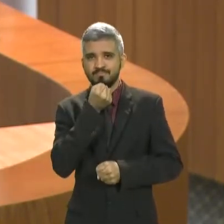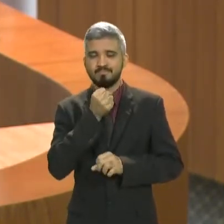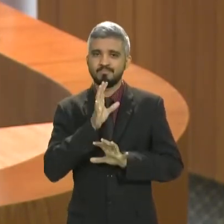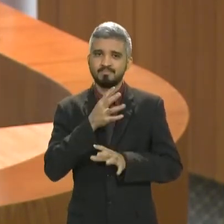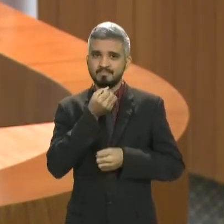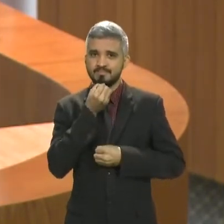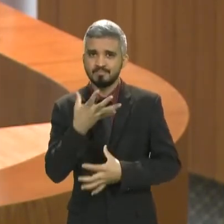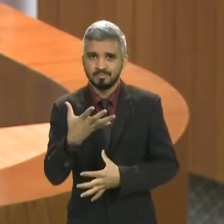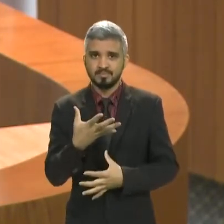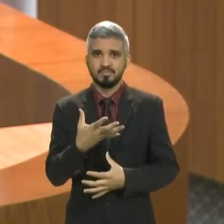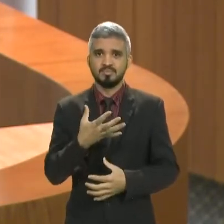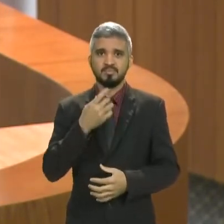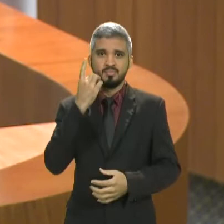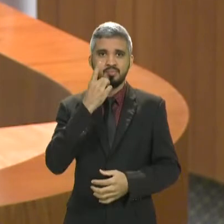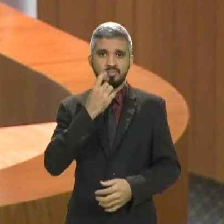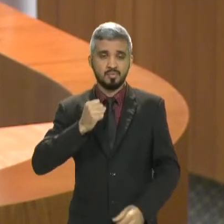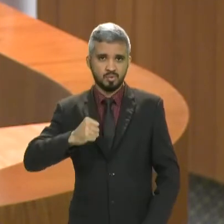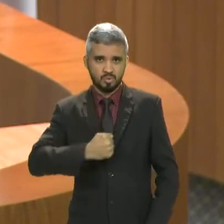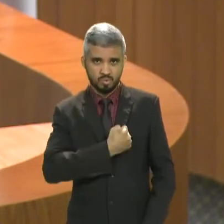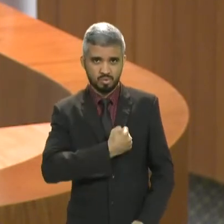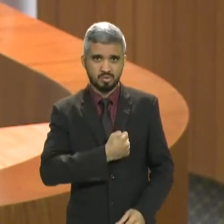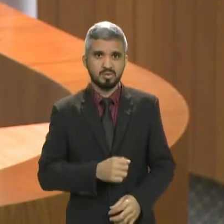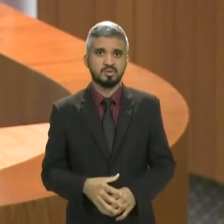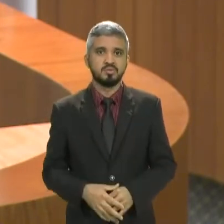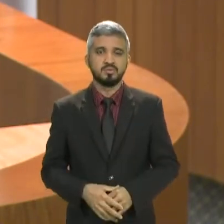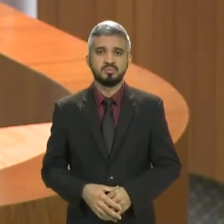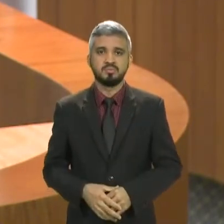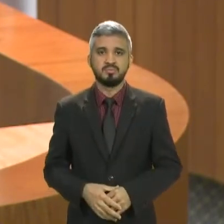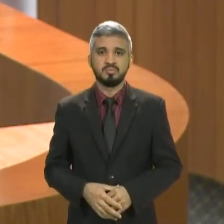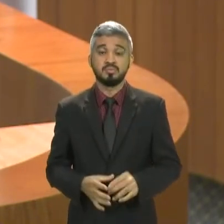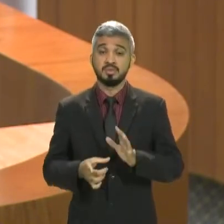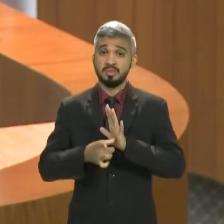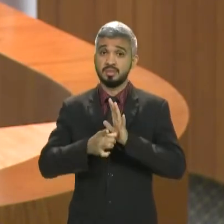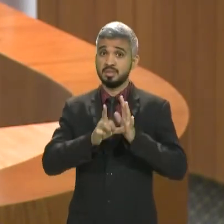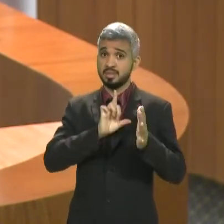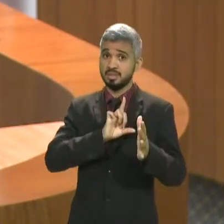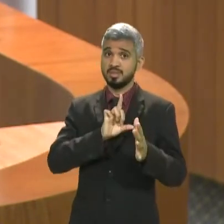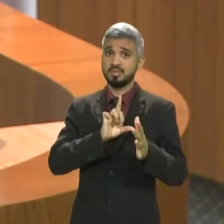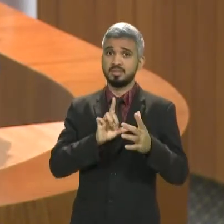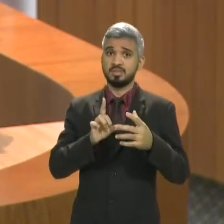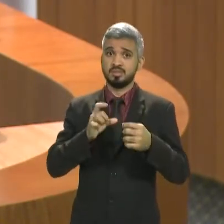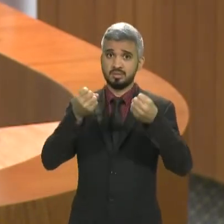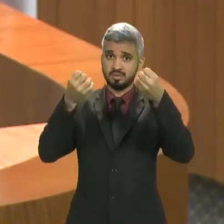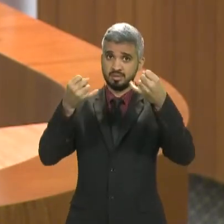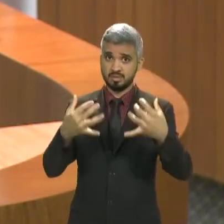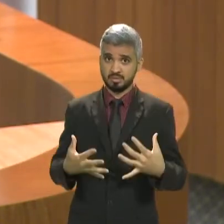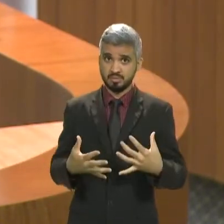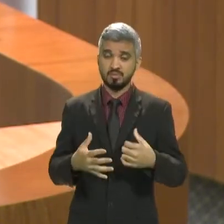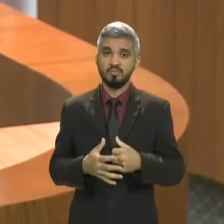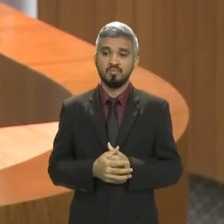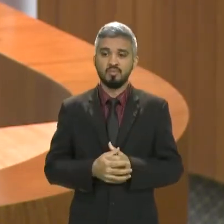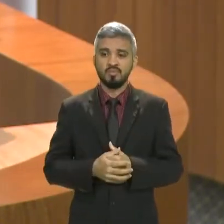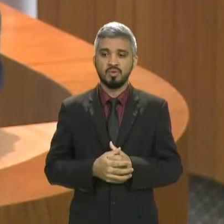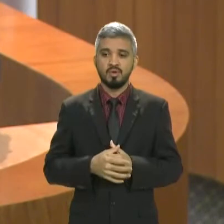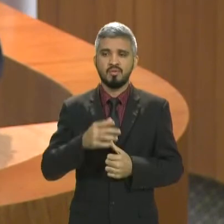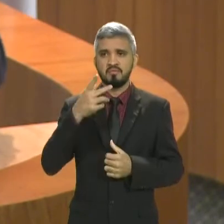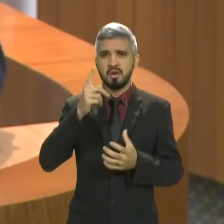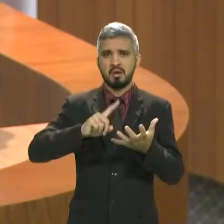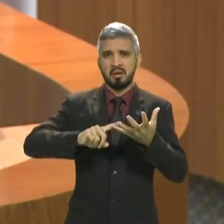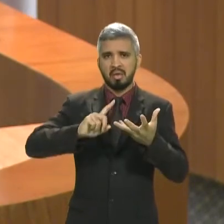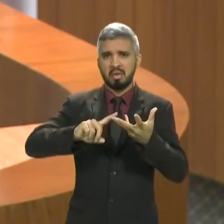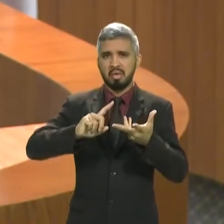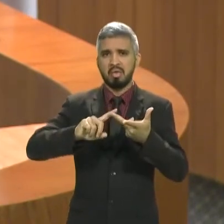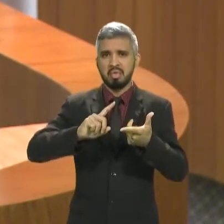falar do deputado também, Duarte. Então, assim, antes de Vossa Excelência falar, que Vossa Excelência também fala aqui agora defendendo com